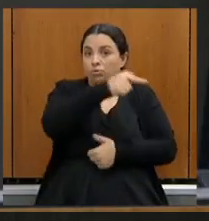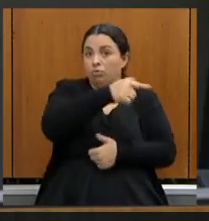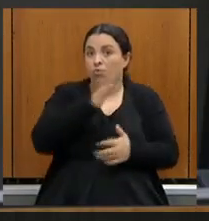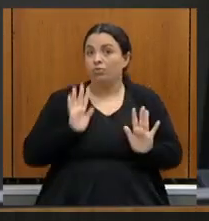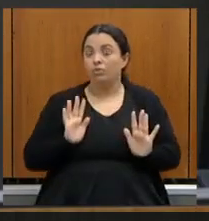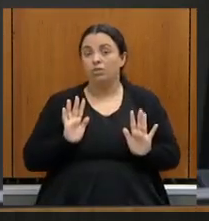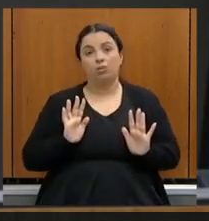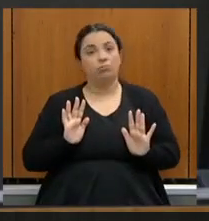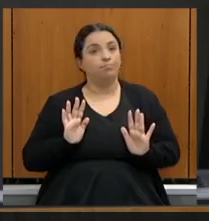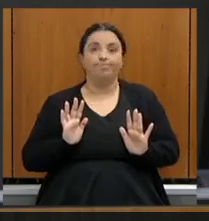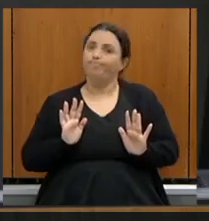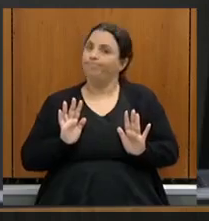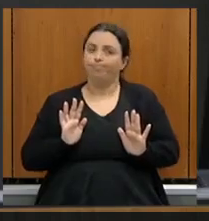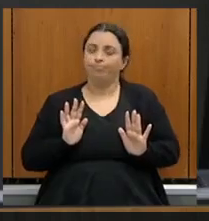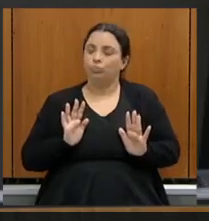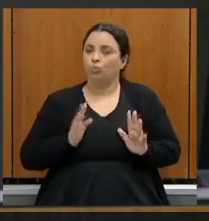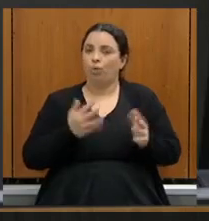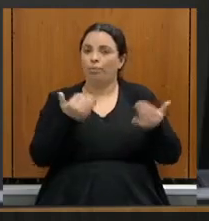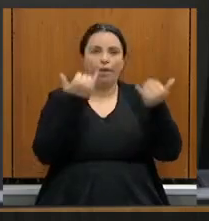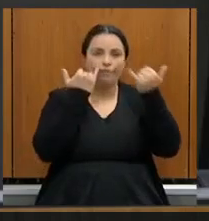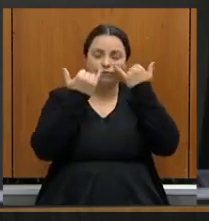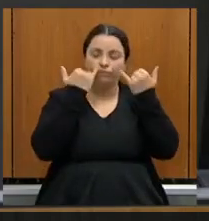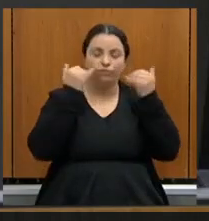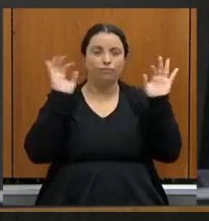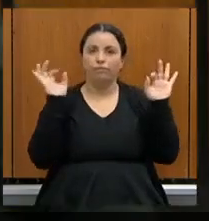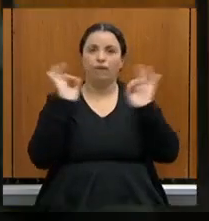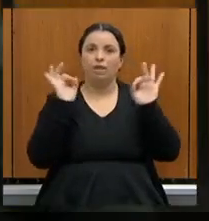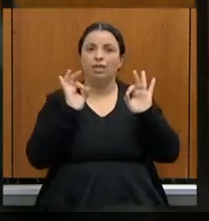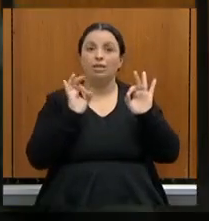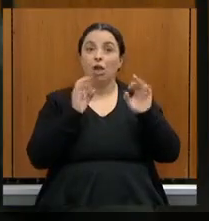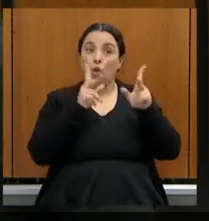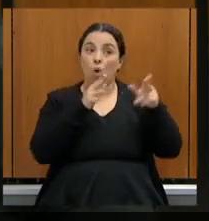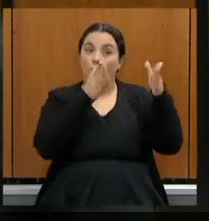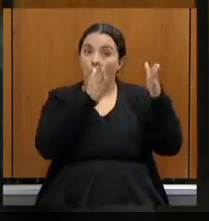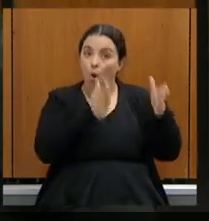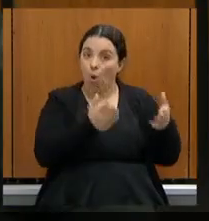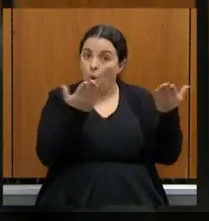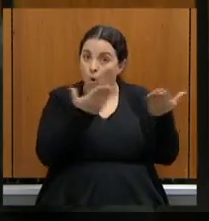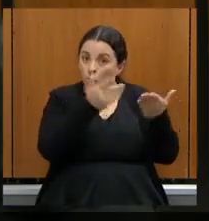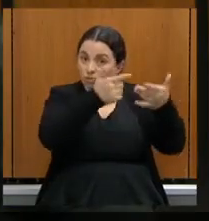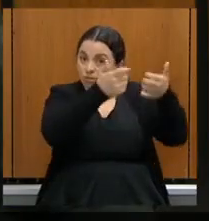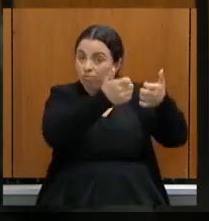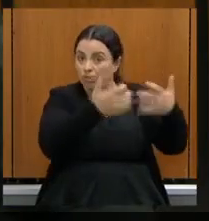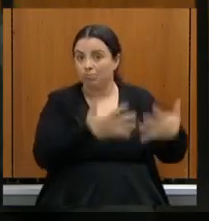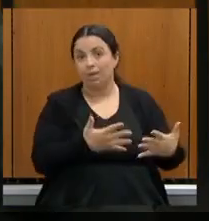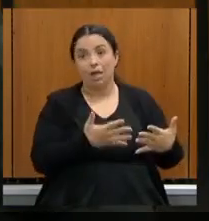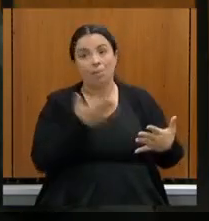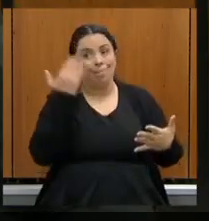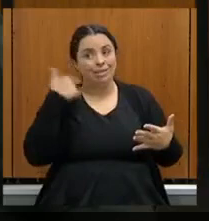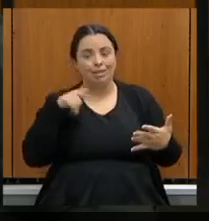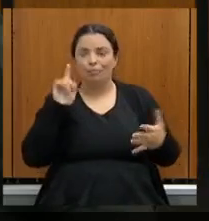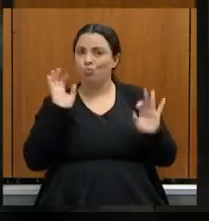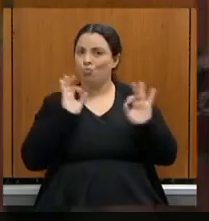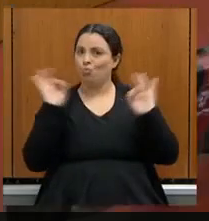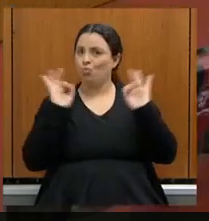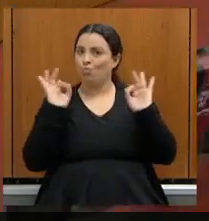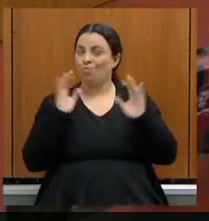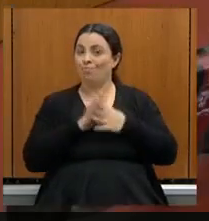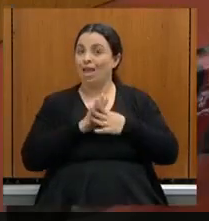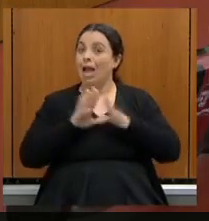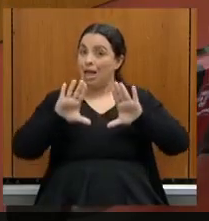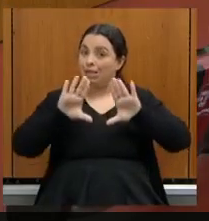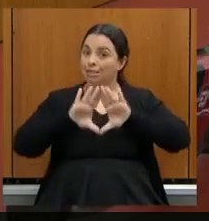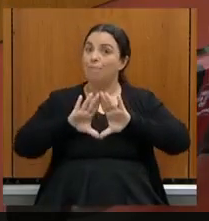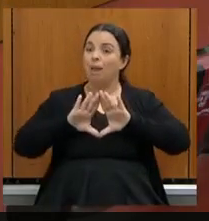quem te representou não trouxe esse histórico da forma como o senhor está apresentando. A Assembleia está se somando a essa luta